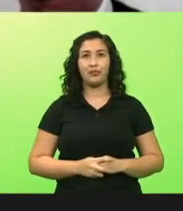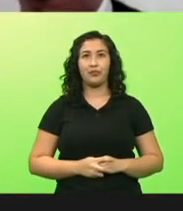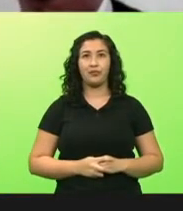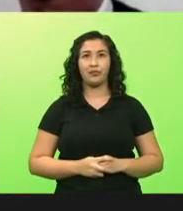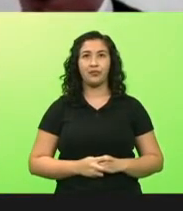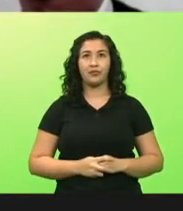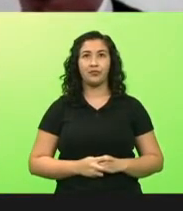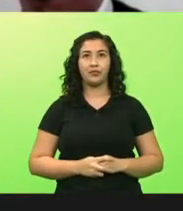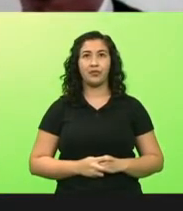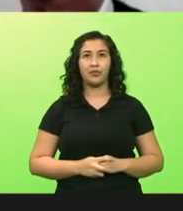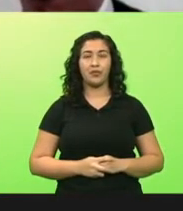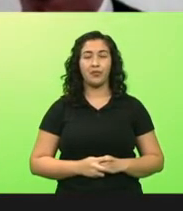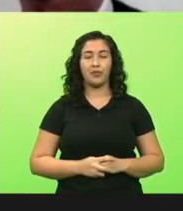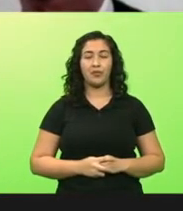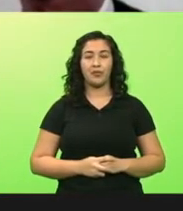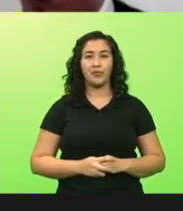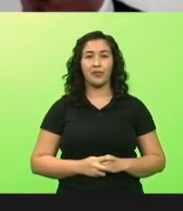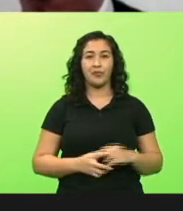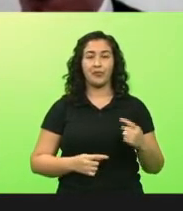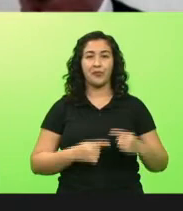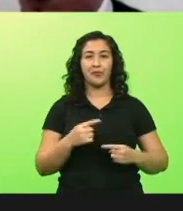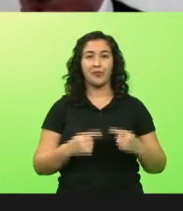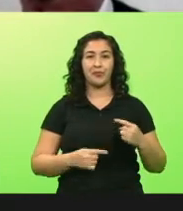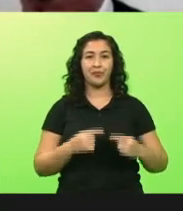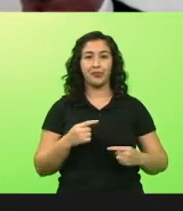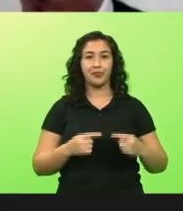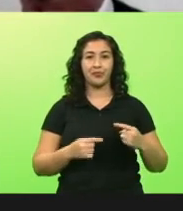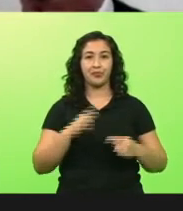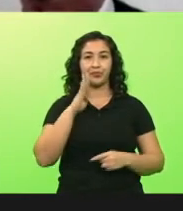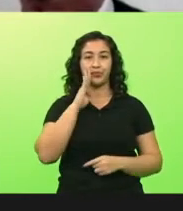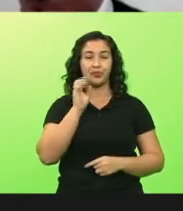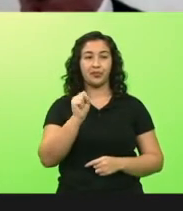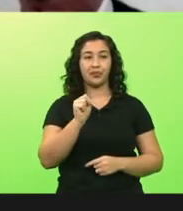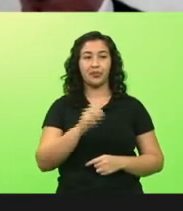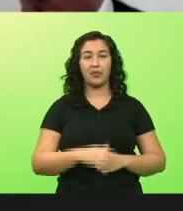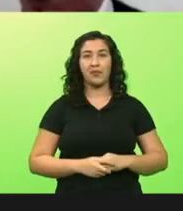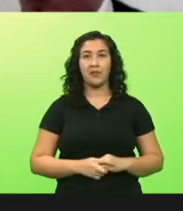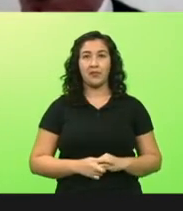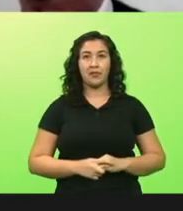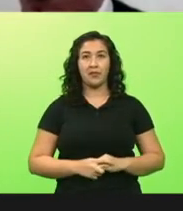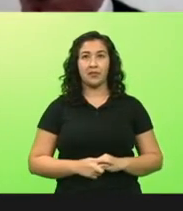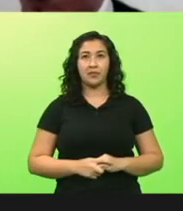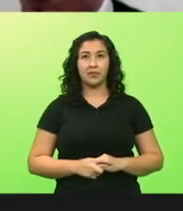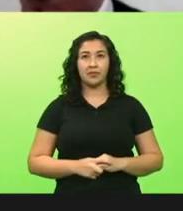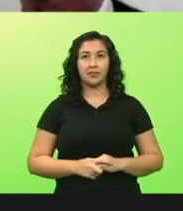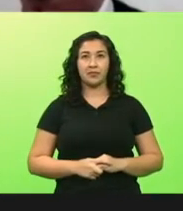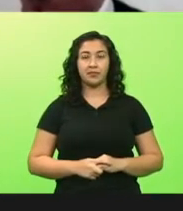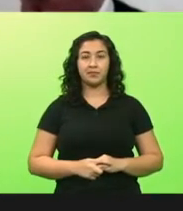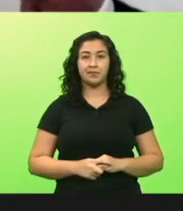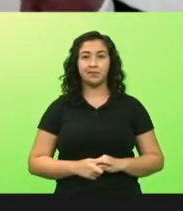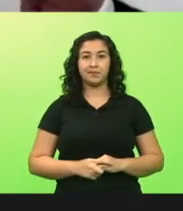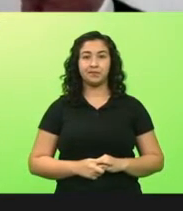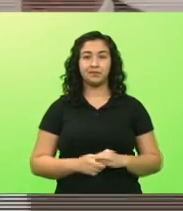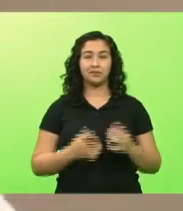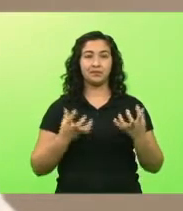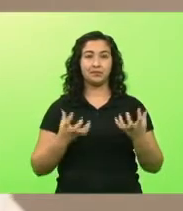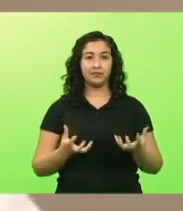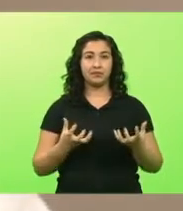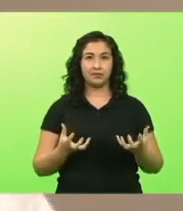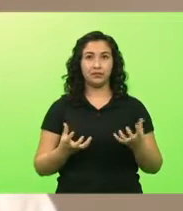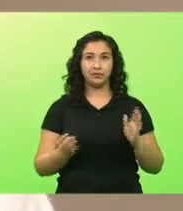Não, vem. Em discussão com a palavra o deputado Bruno Souza. Eu só quero... Vou